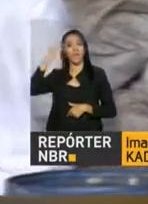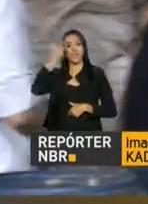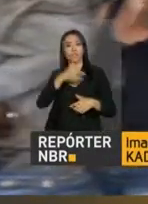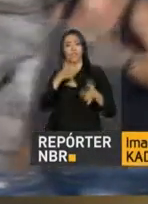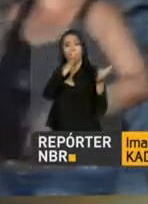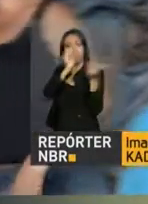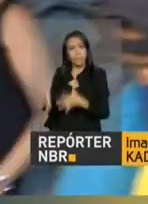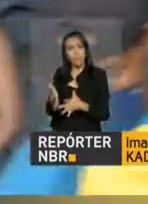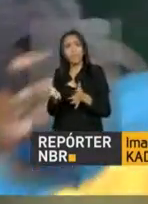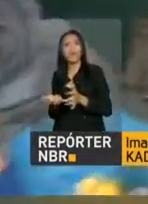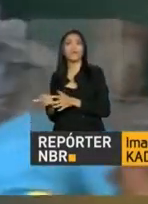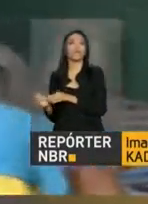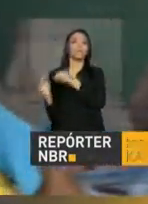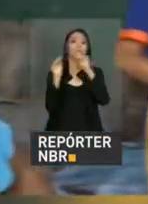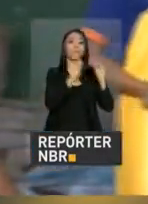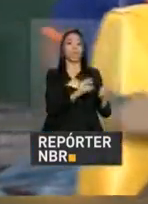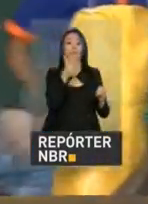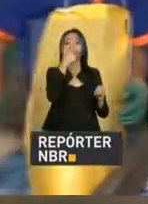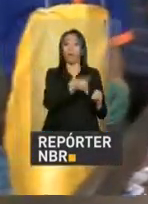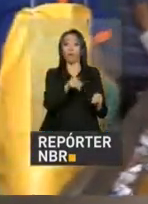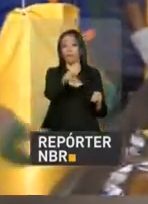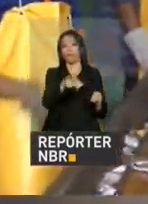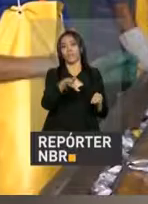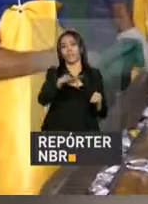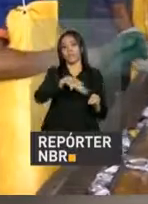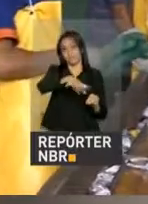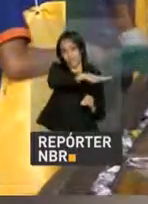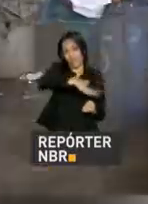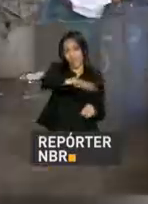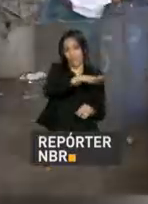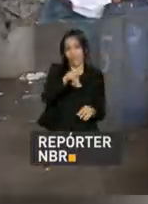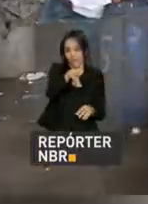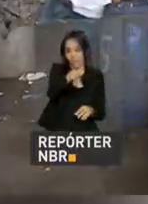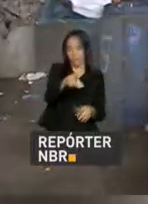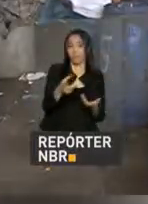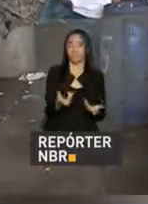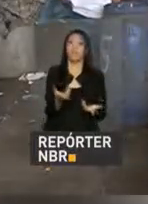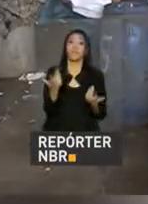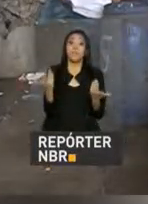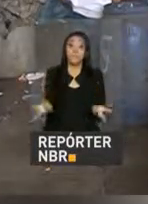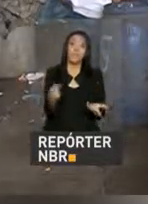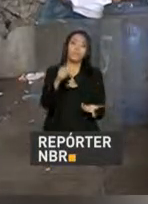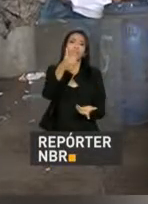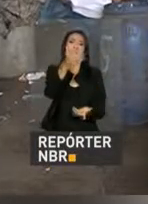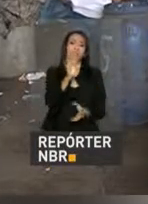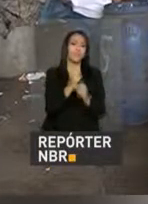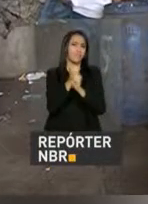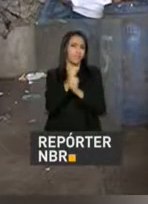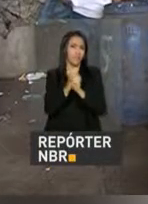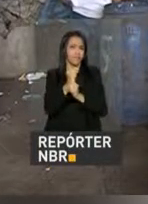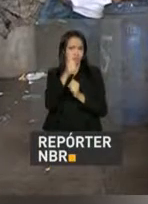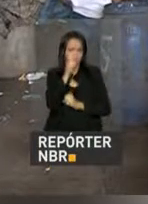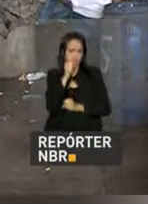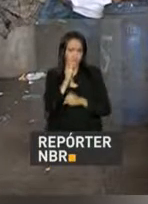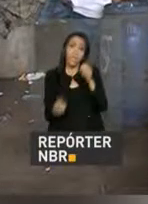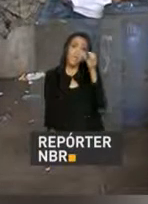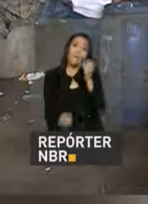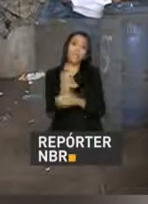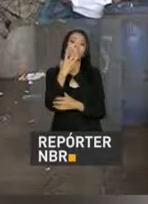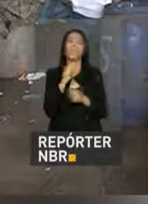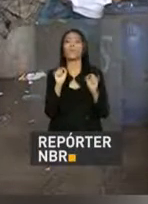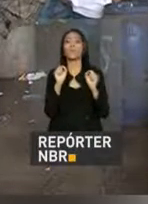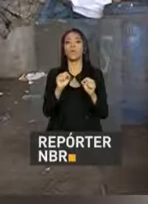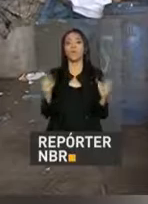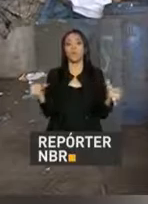negócio que a transformou empreendedora reconhecida e até premiada há dez anos ela criou a cooperativa fênix